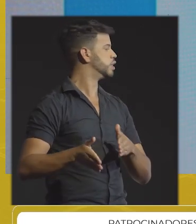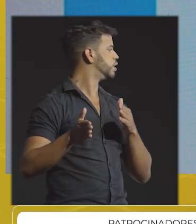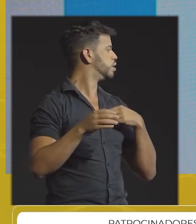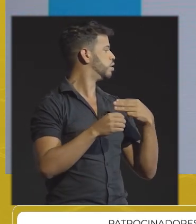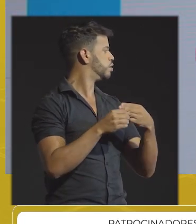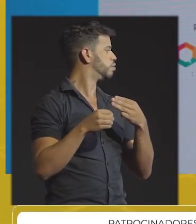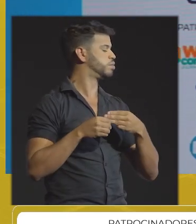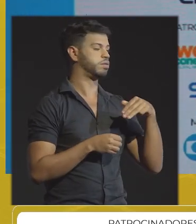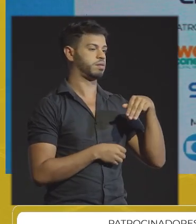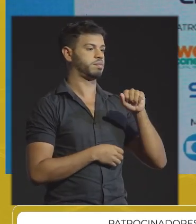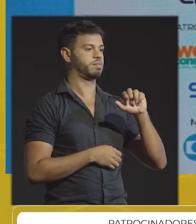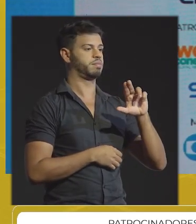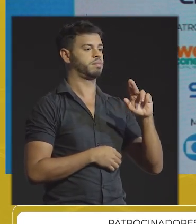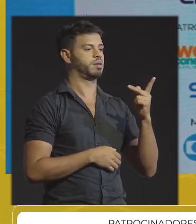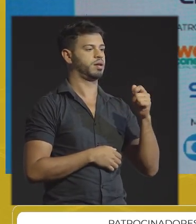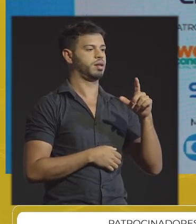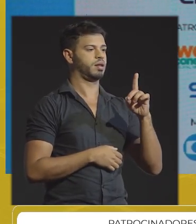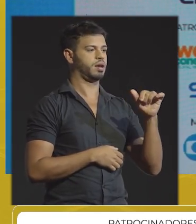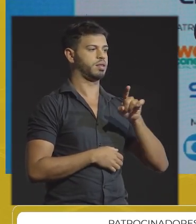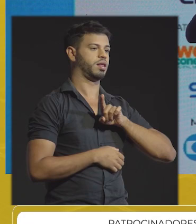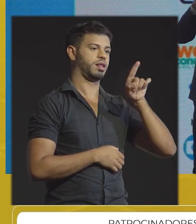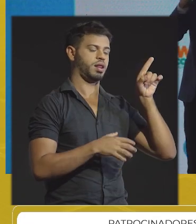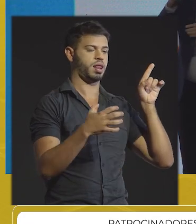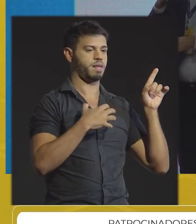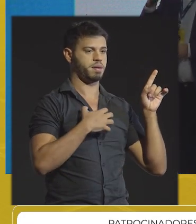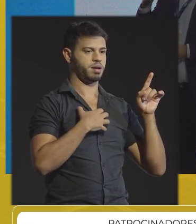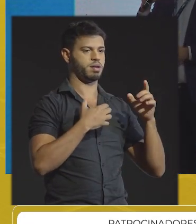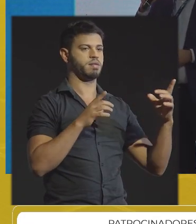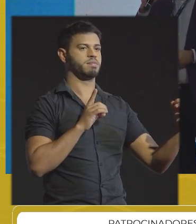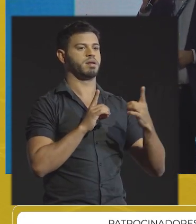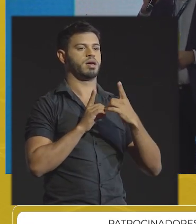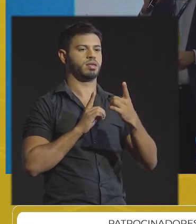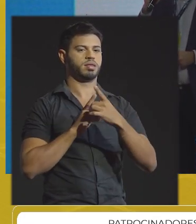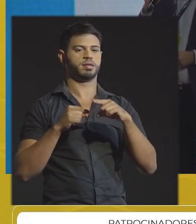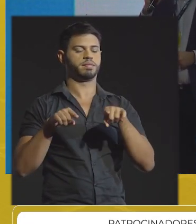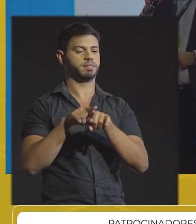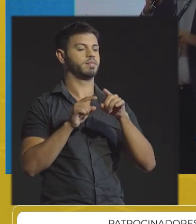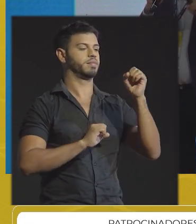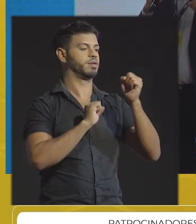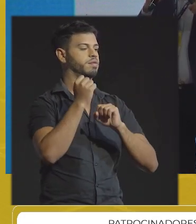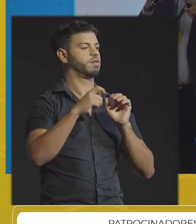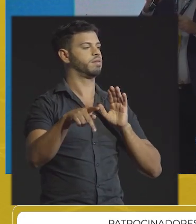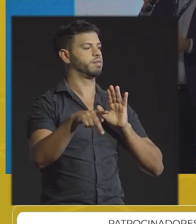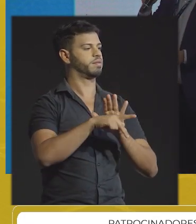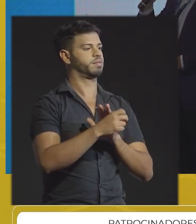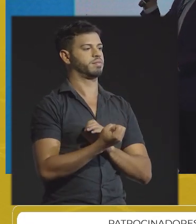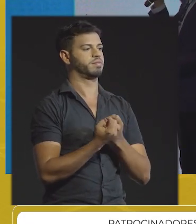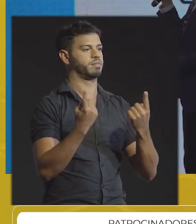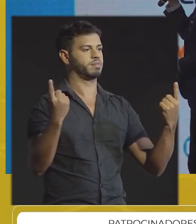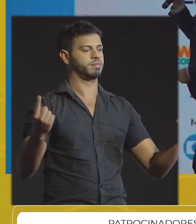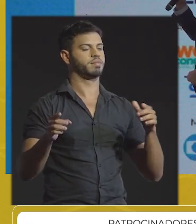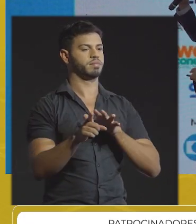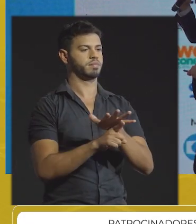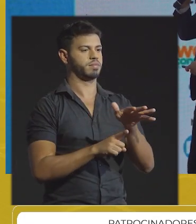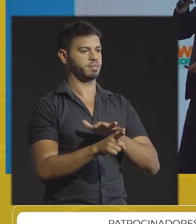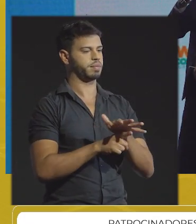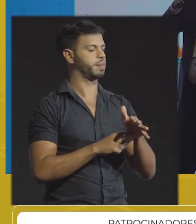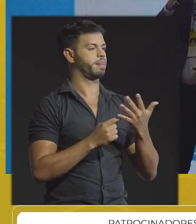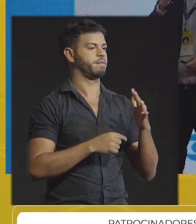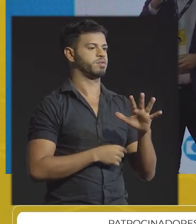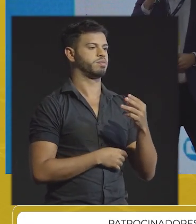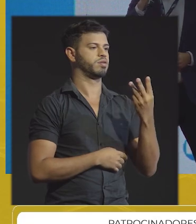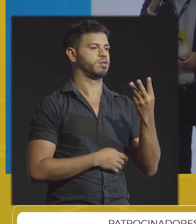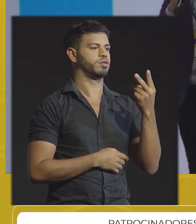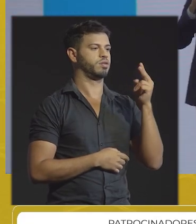município de Malhada lá no estado da Bahia para atender o consumo das fábricas aí da Bahia São duas fábricas que demandam aproximadamente